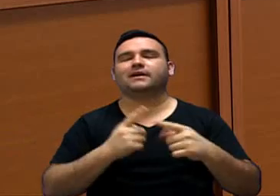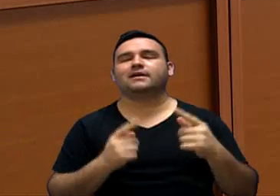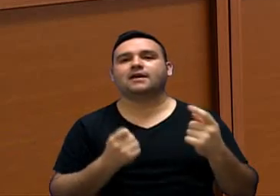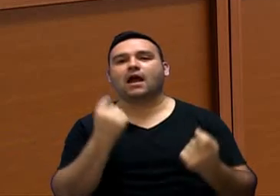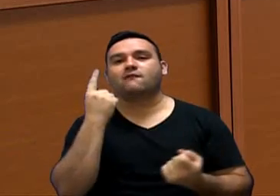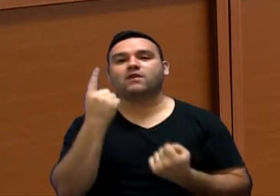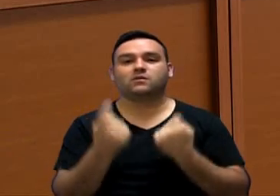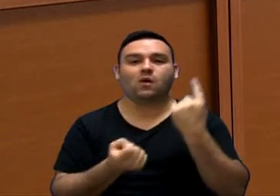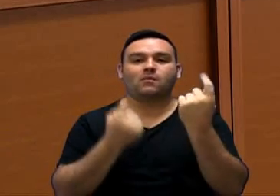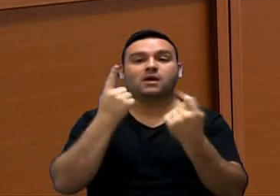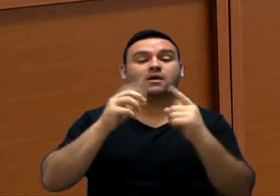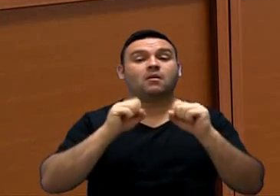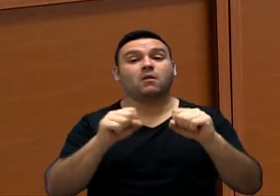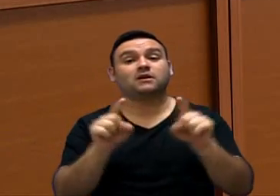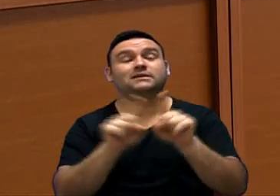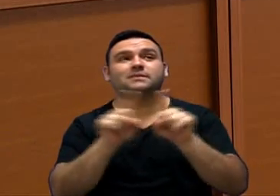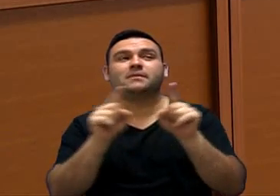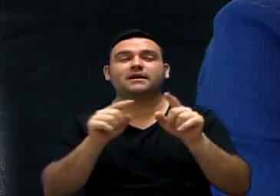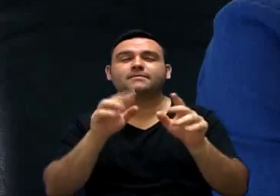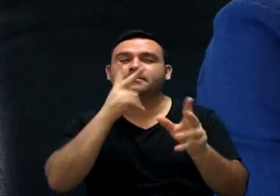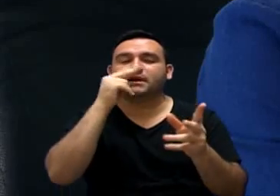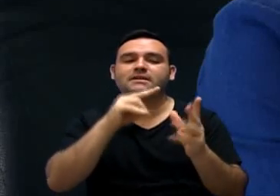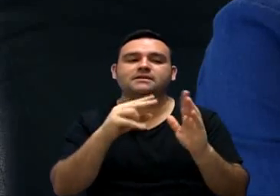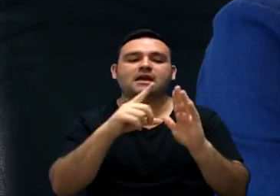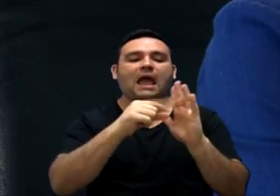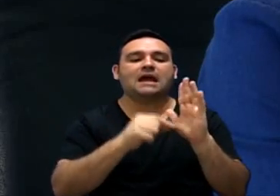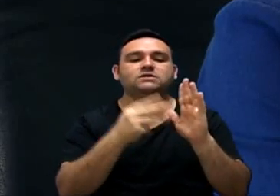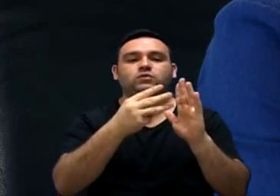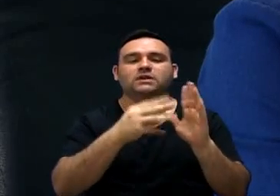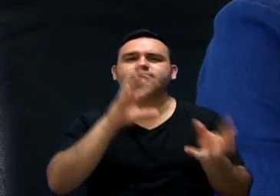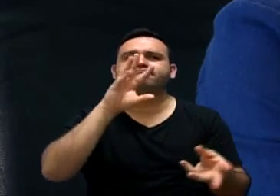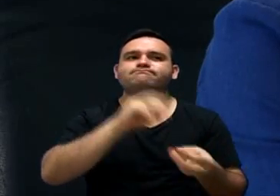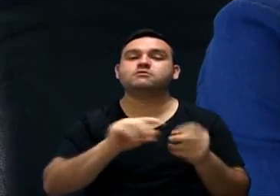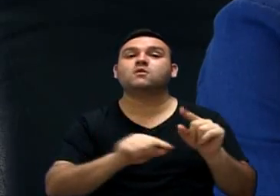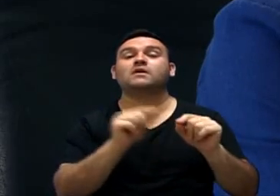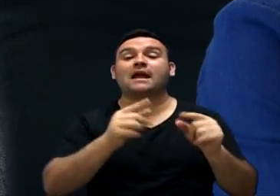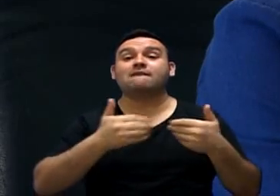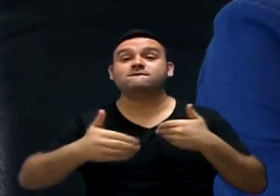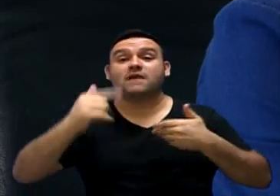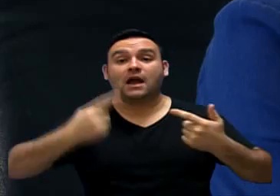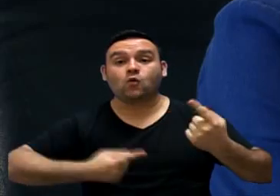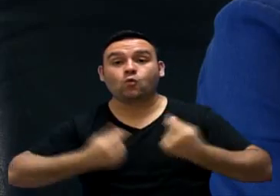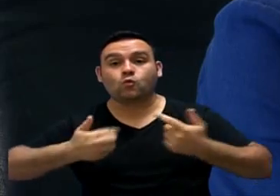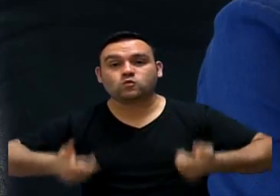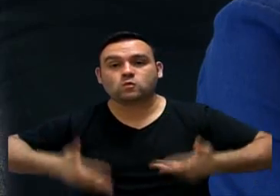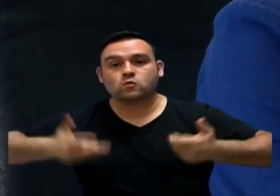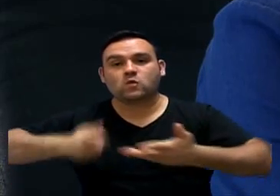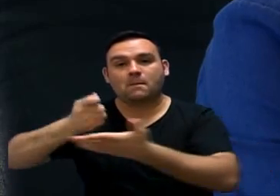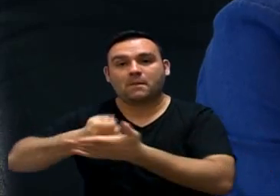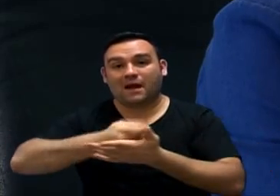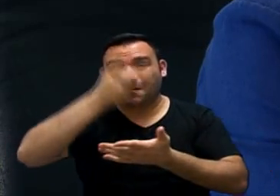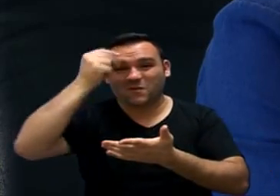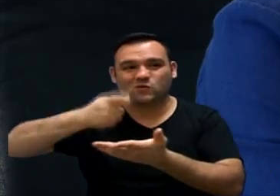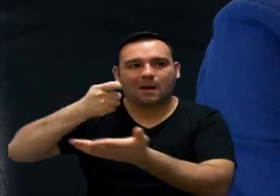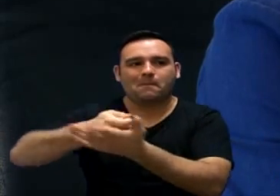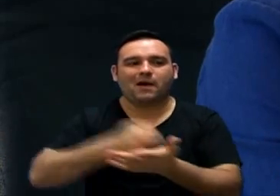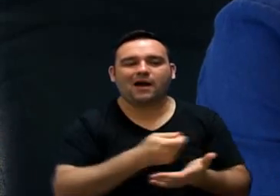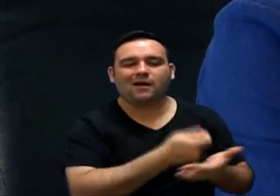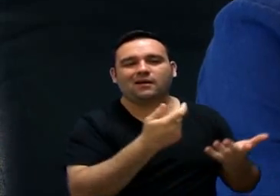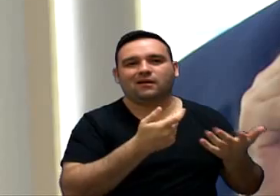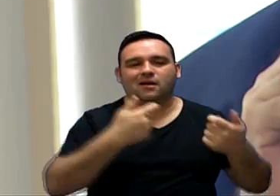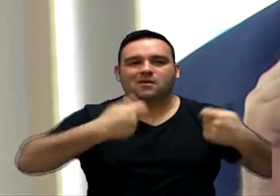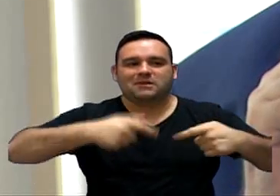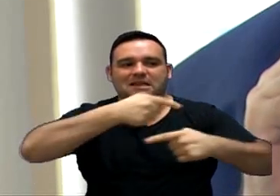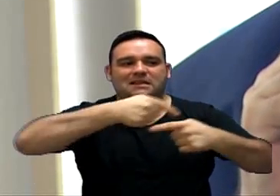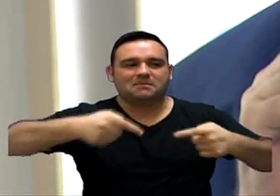eventualmente, pode estar subentendido no artigo 3º que vai gerar um custo obrigatório da Prefeitura de executar